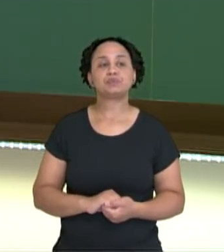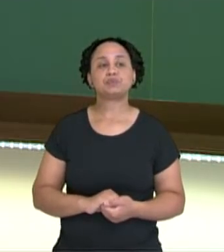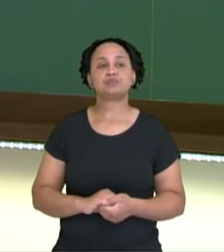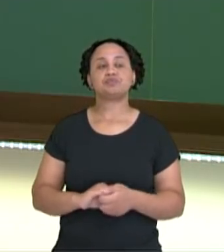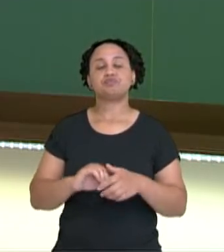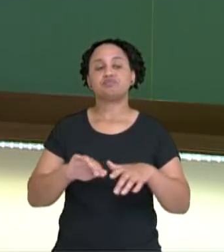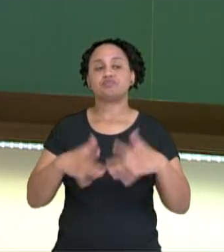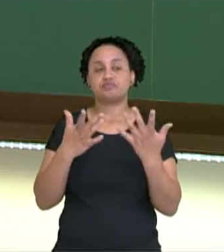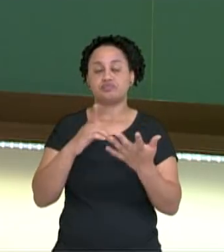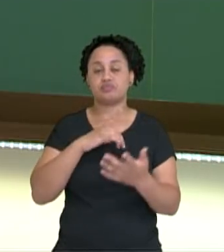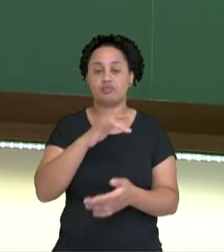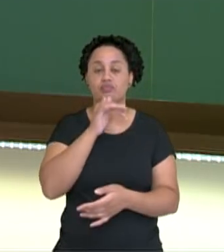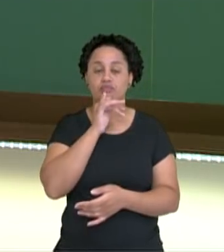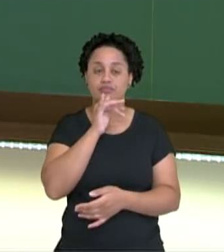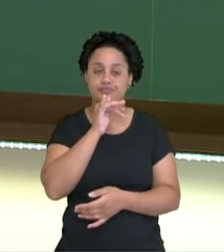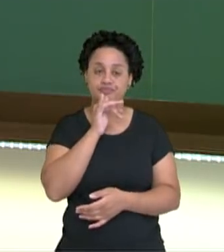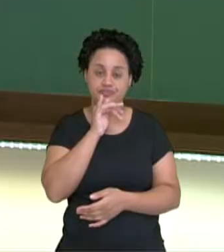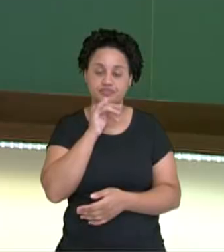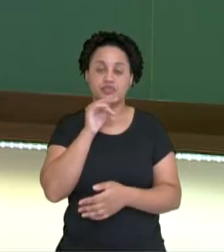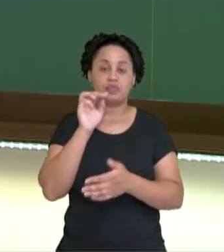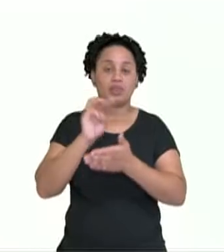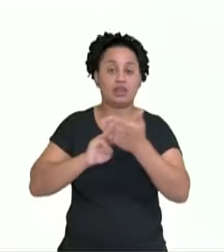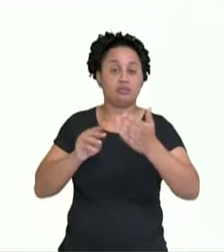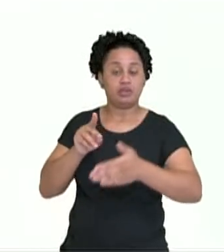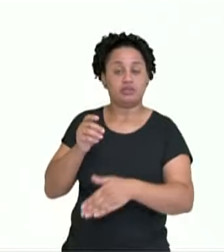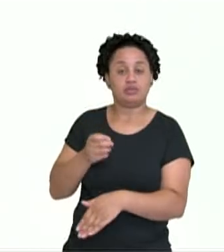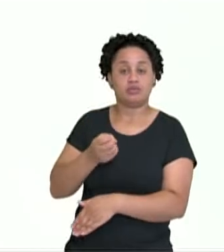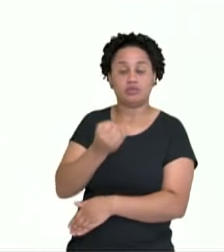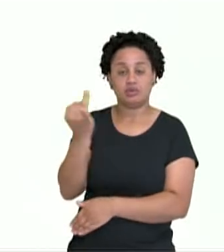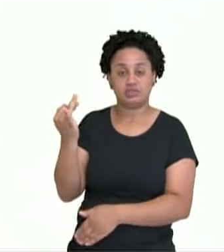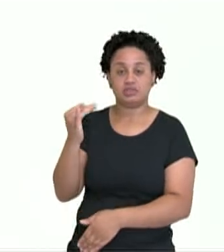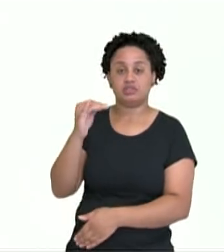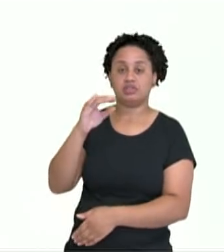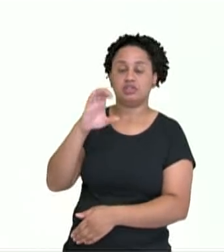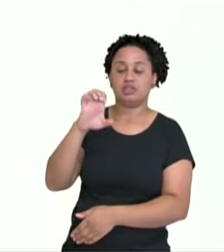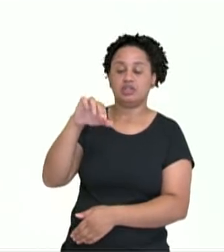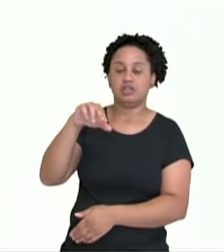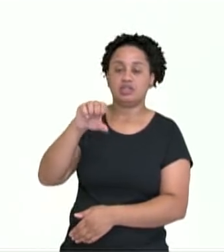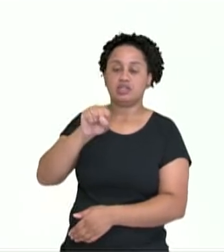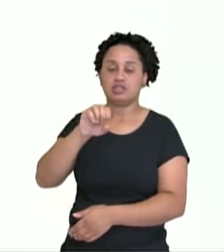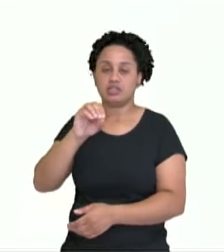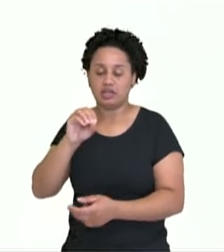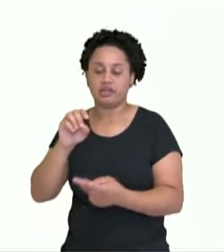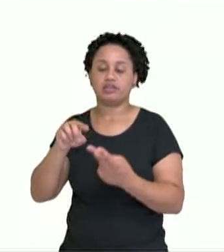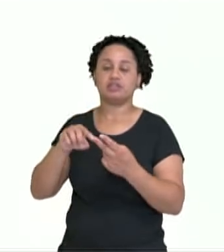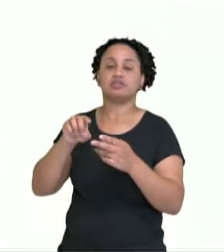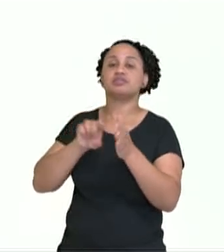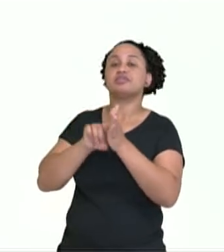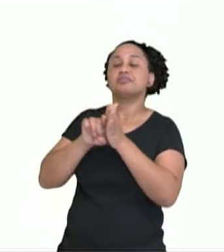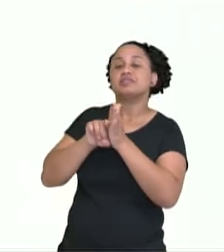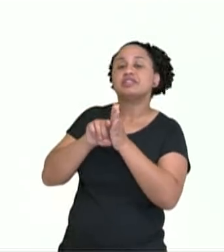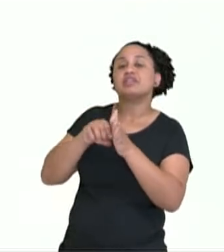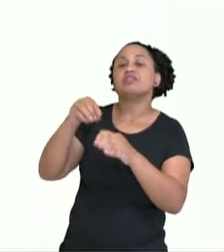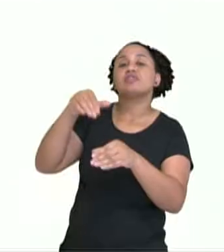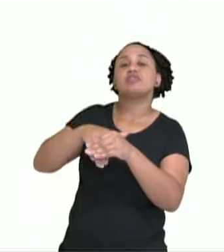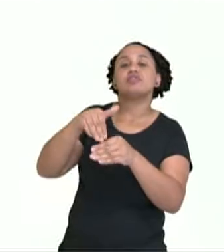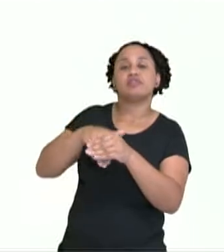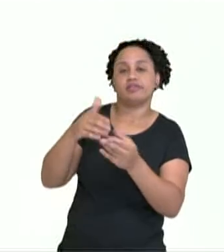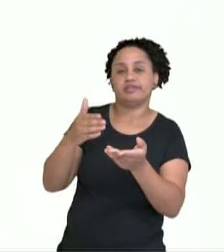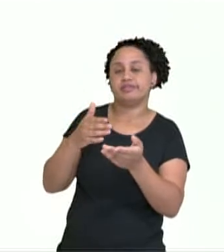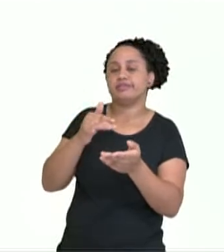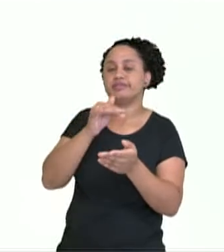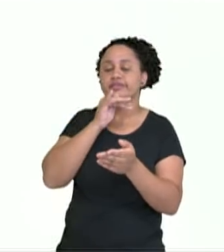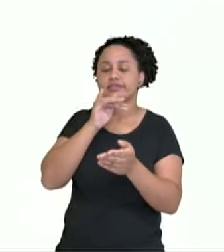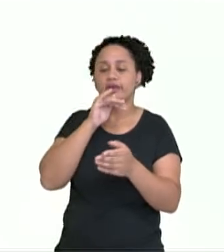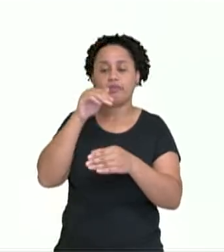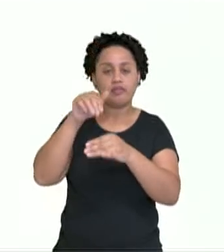Então, exemplo do método quantitativo. Censo, pesquisa de voto, né? Veja como altera a pesquisa de voto, né? O candidato, de